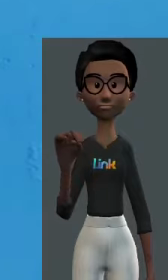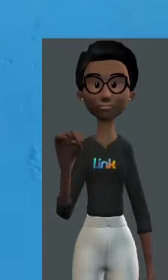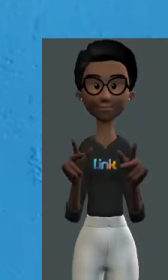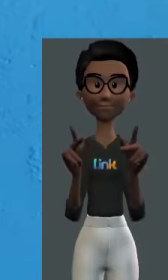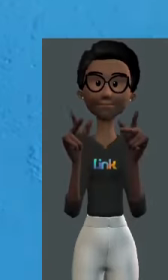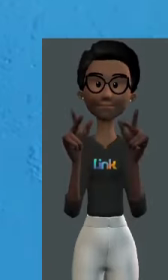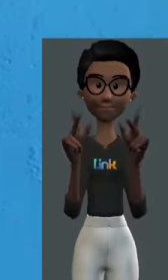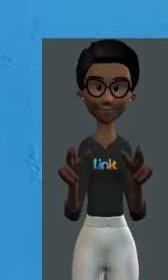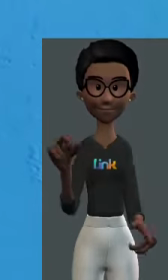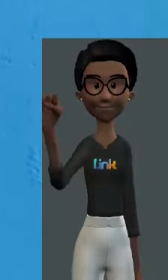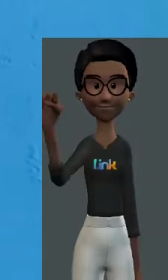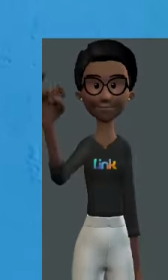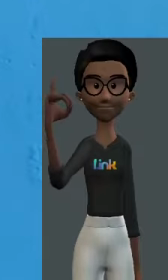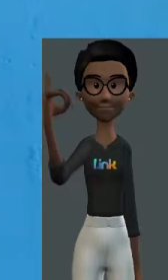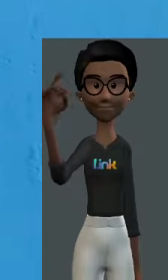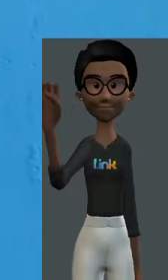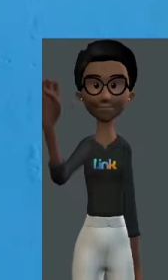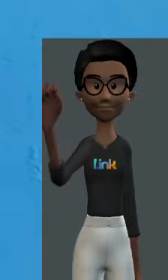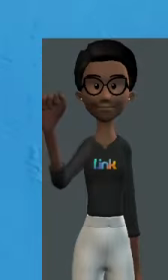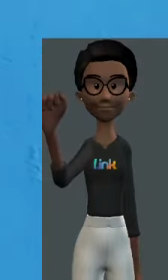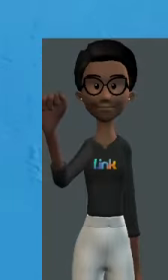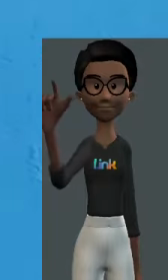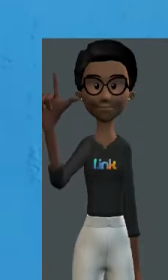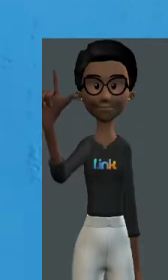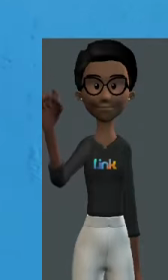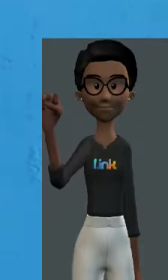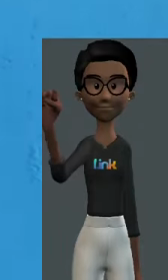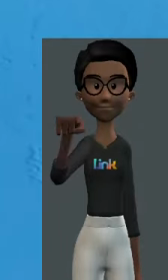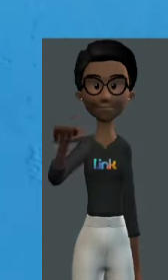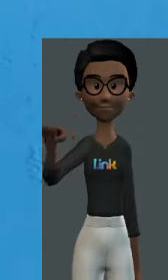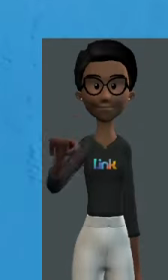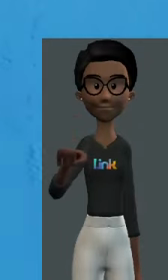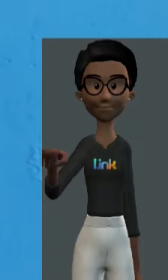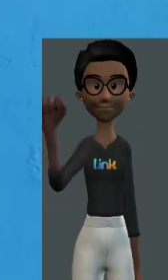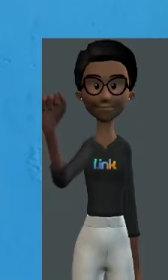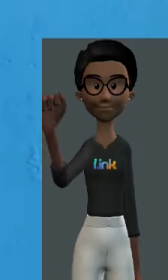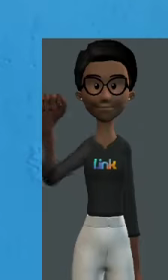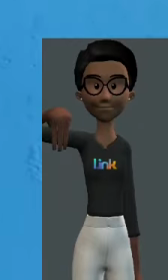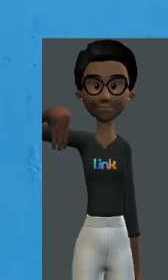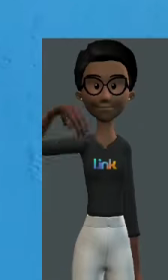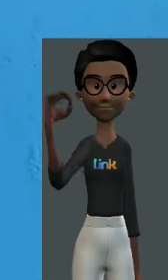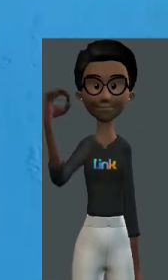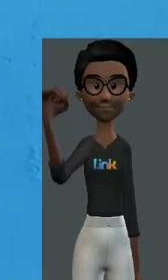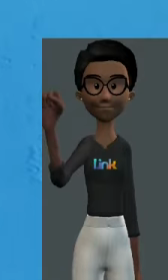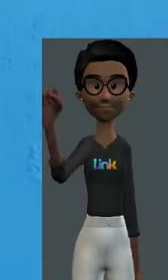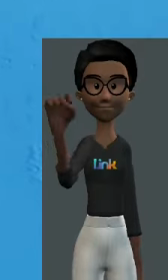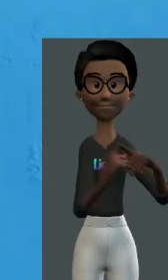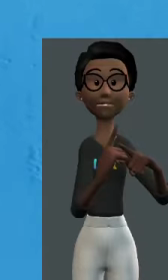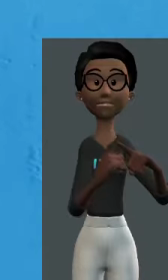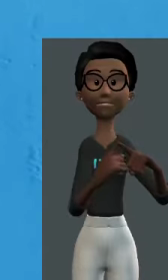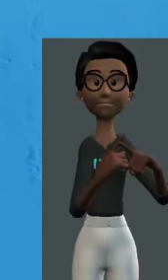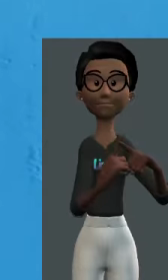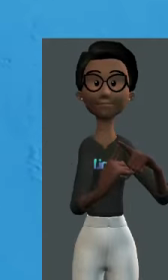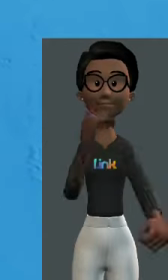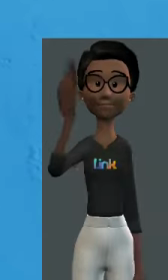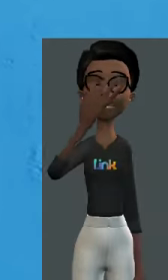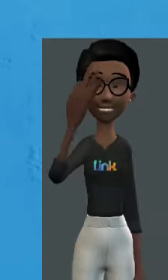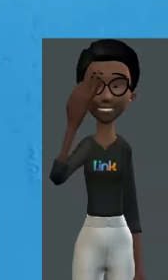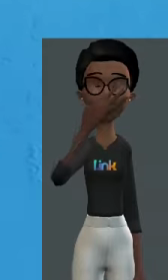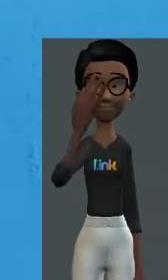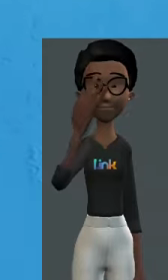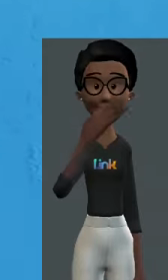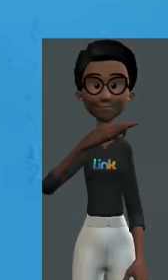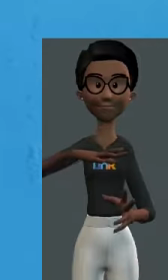se buscar uma verdade maior, segundo Platão, deveríamos abandonar a ignorância, o senso comum e os nossos